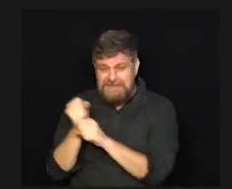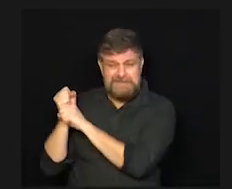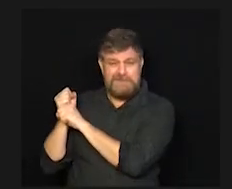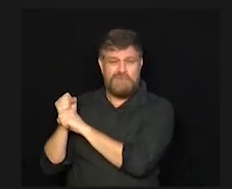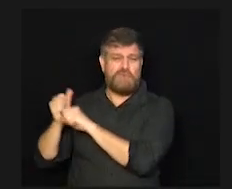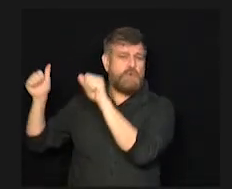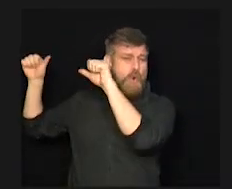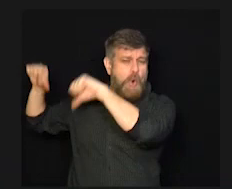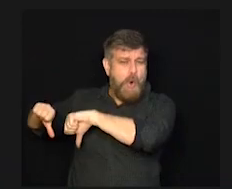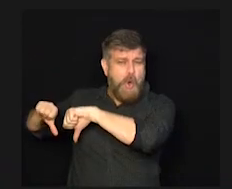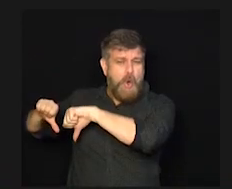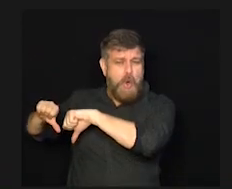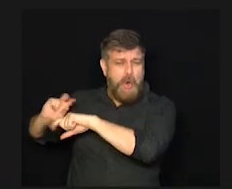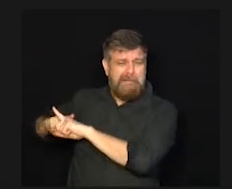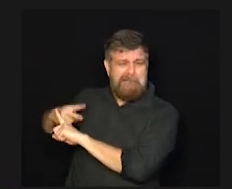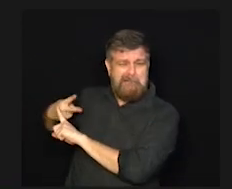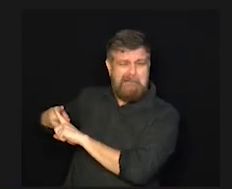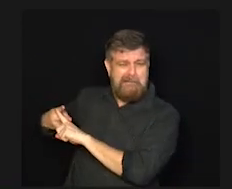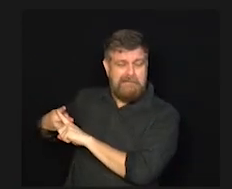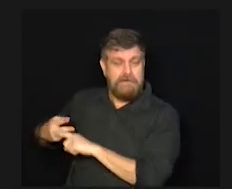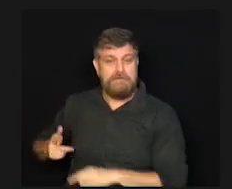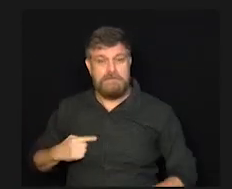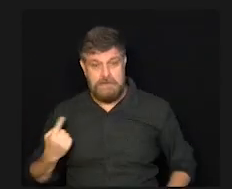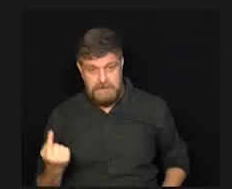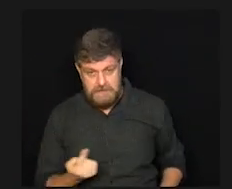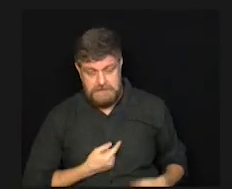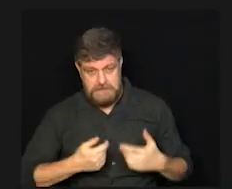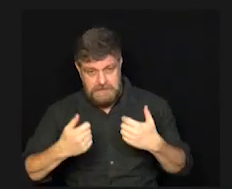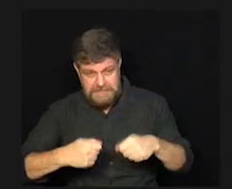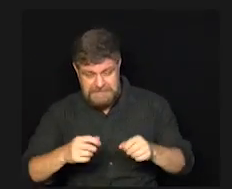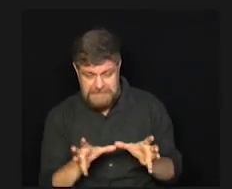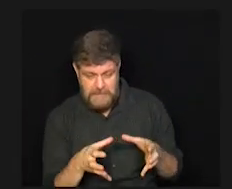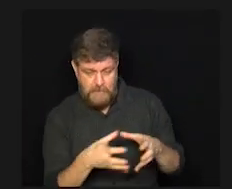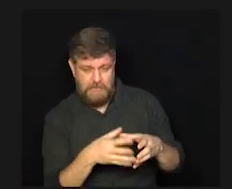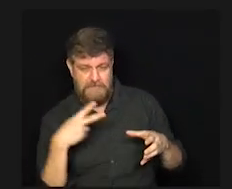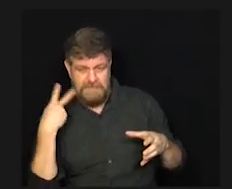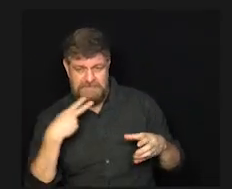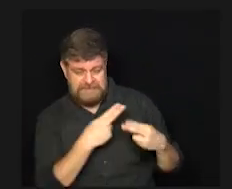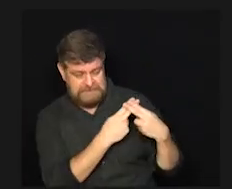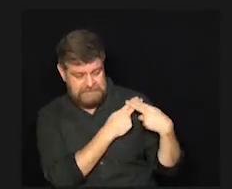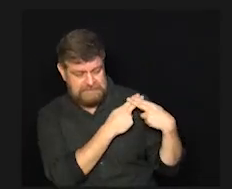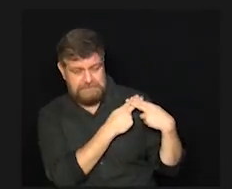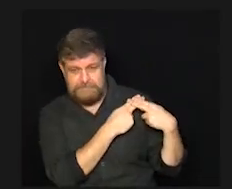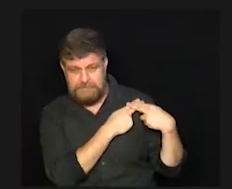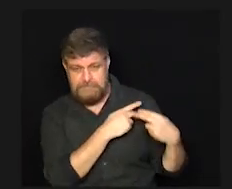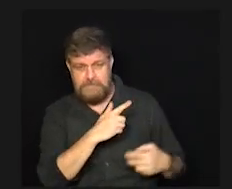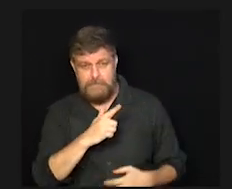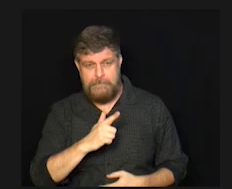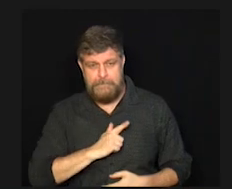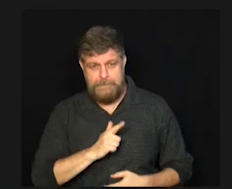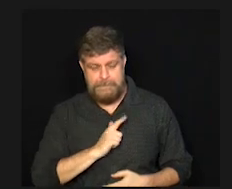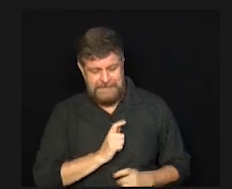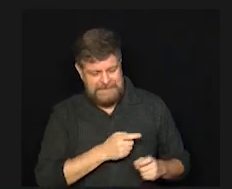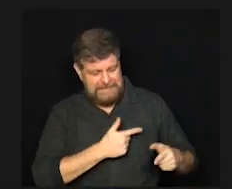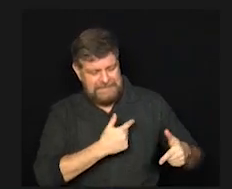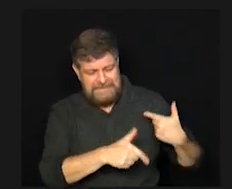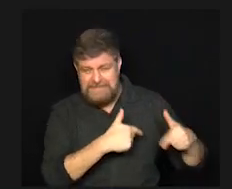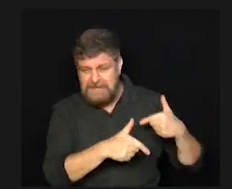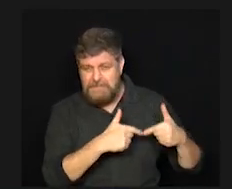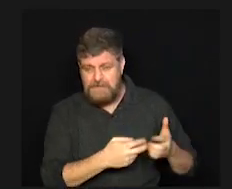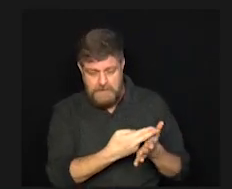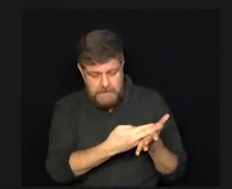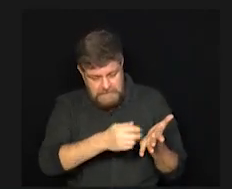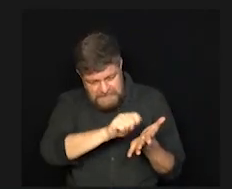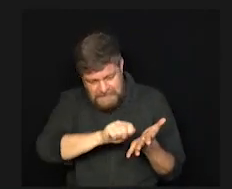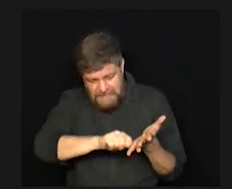pior. Então, eu acredito que a gente precisa, assim, com essa comissão aqui, através dos trabalhos, com o relatório do